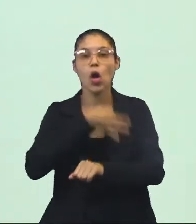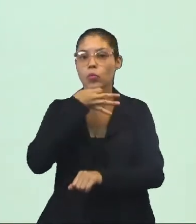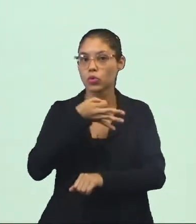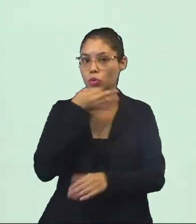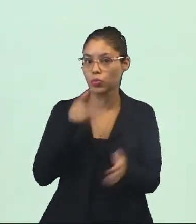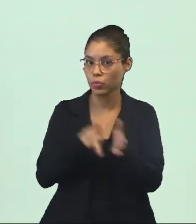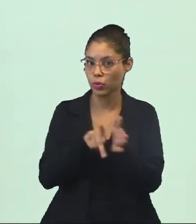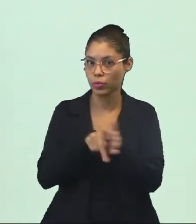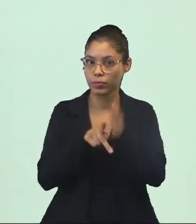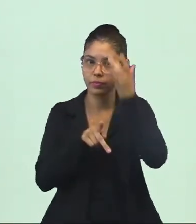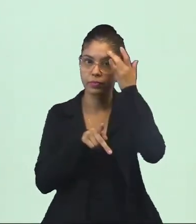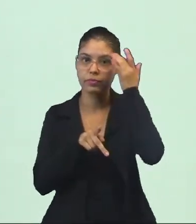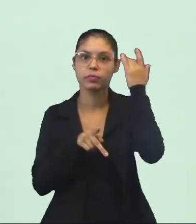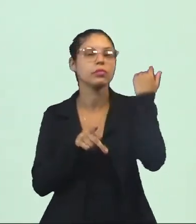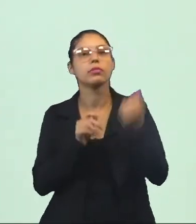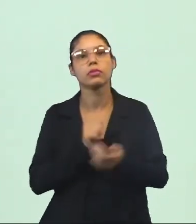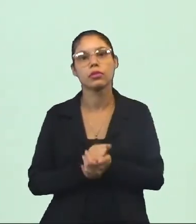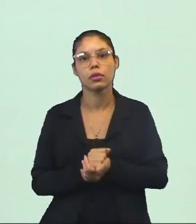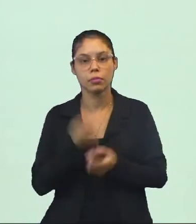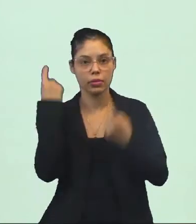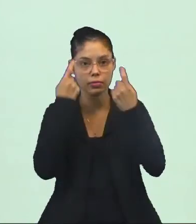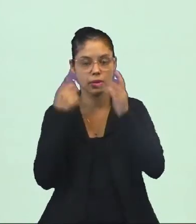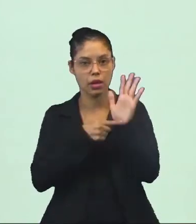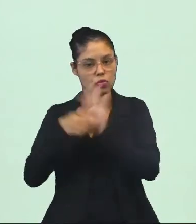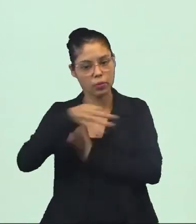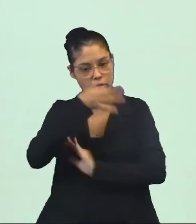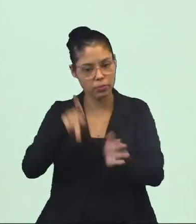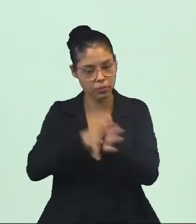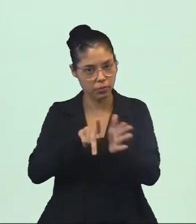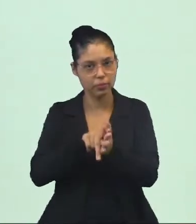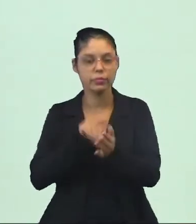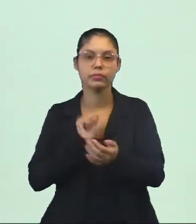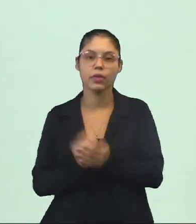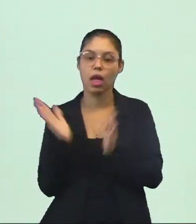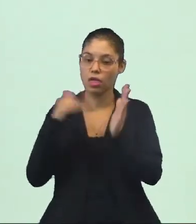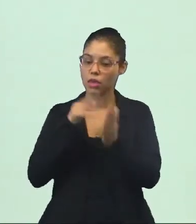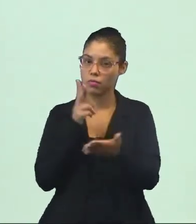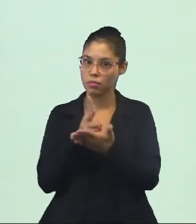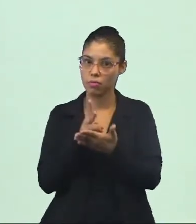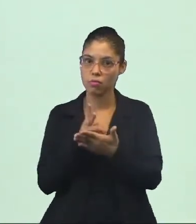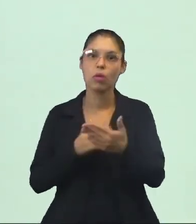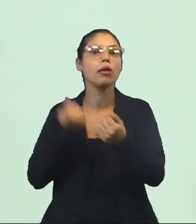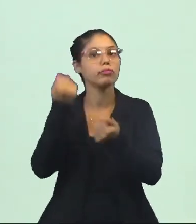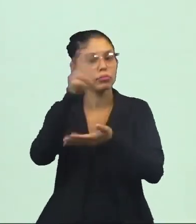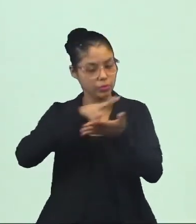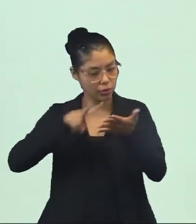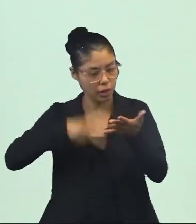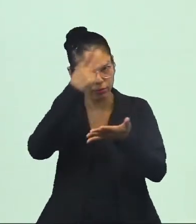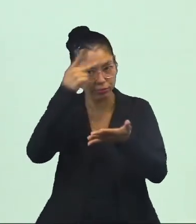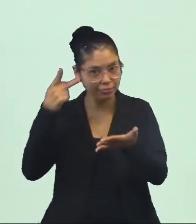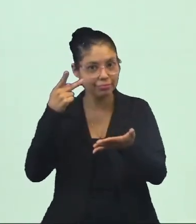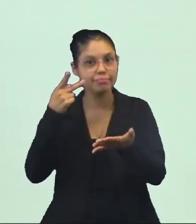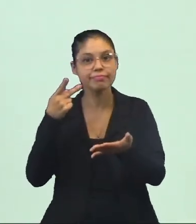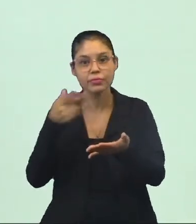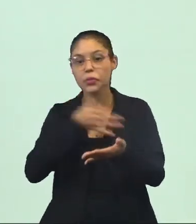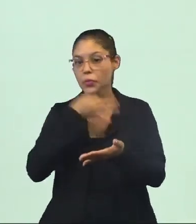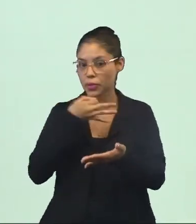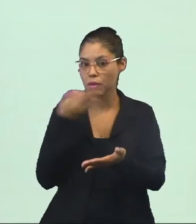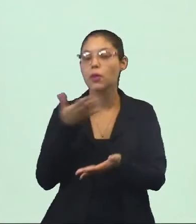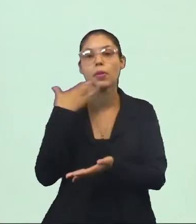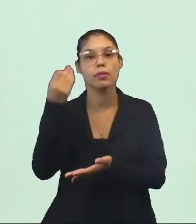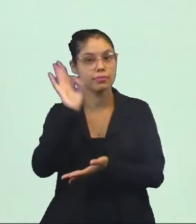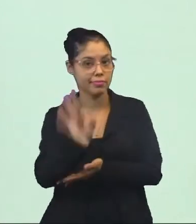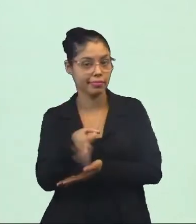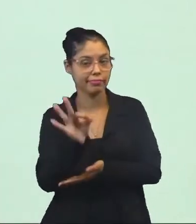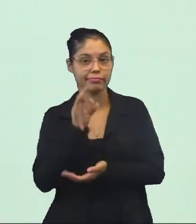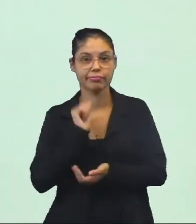opinião, para expressar o seu argumento e a sua opinião e até convencer o leitor de que a sua opinião seria a